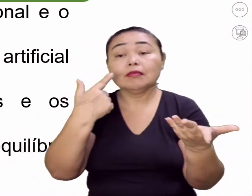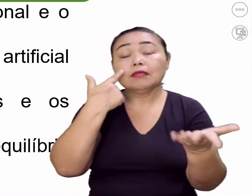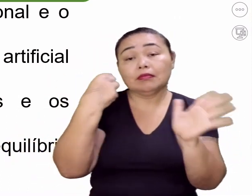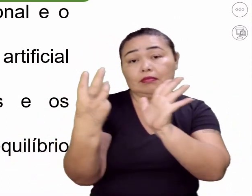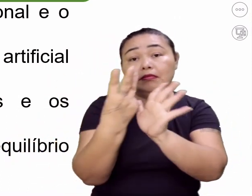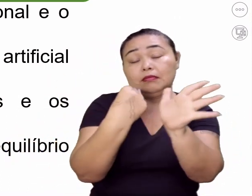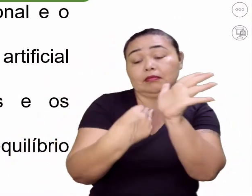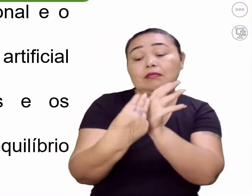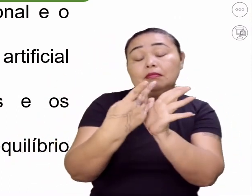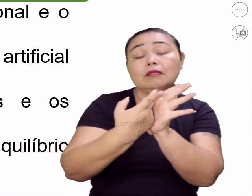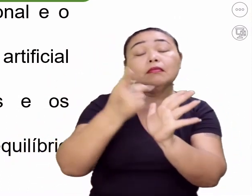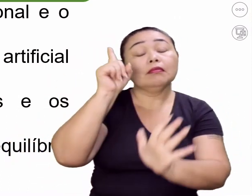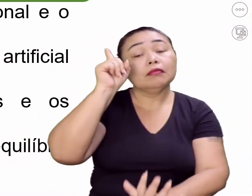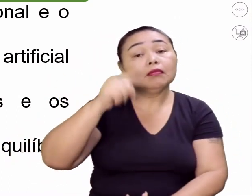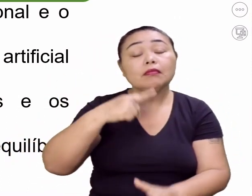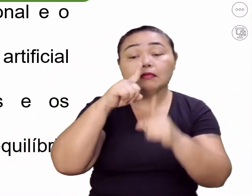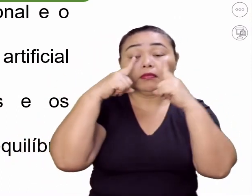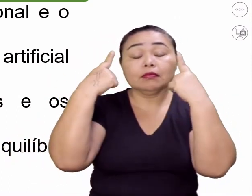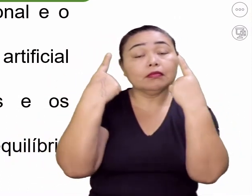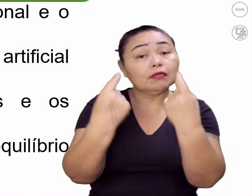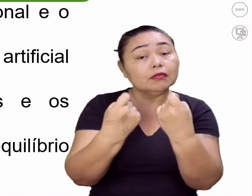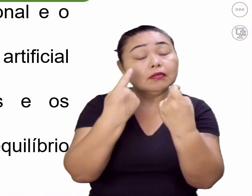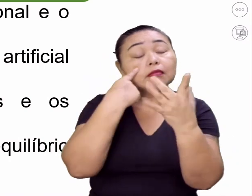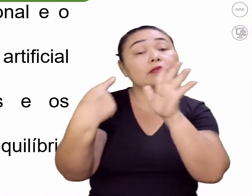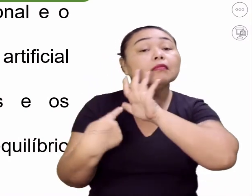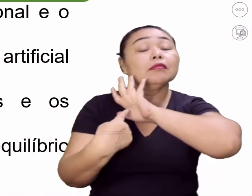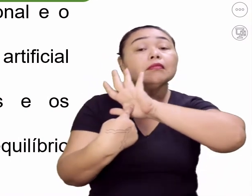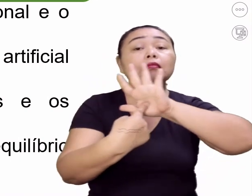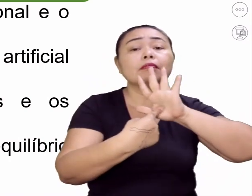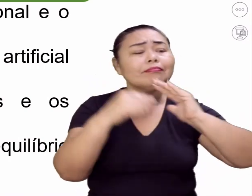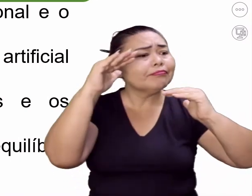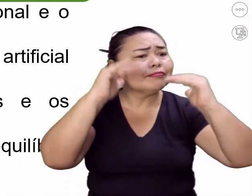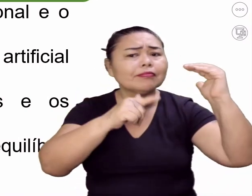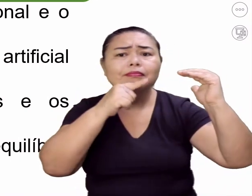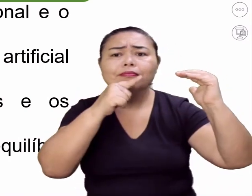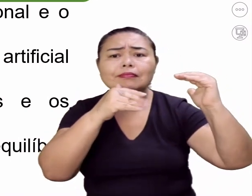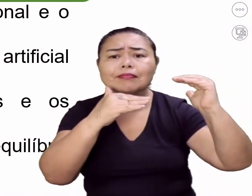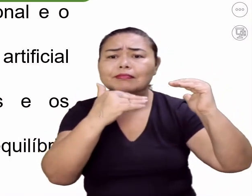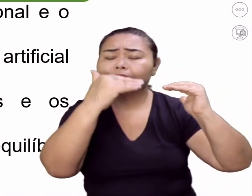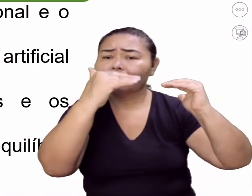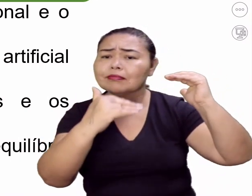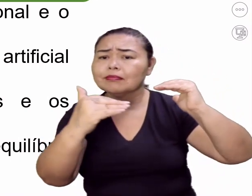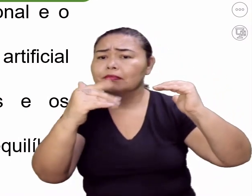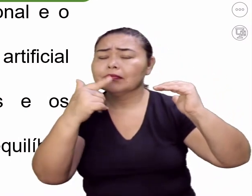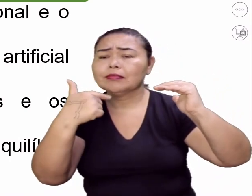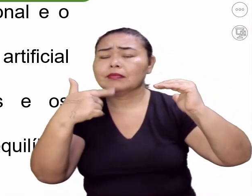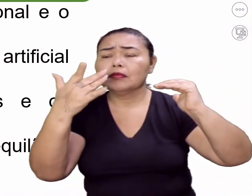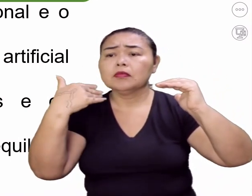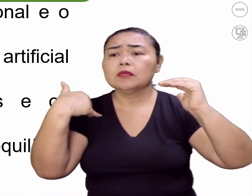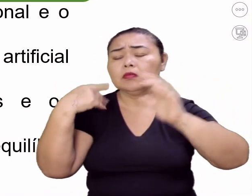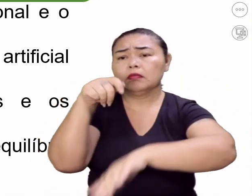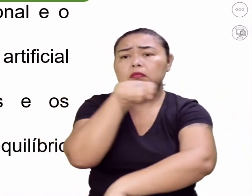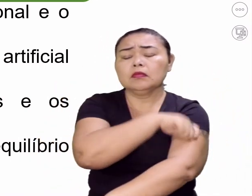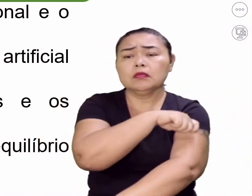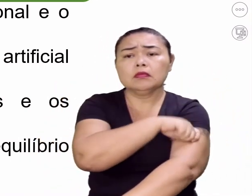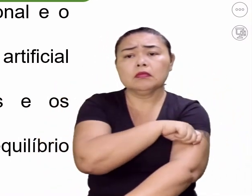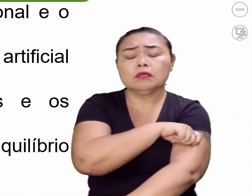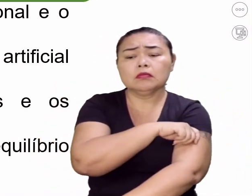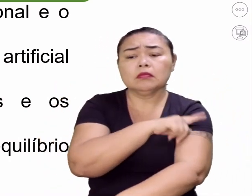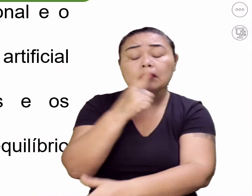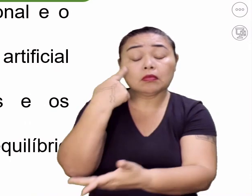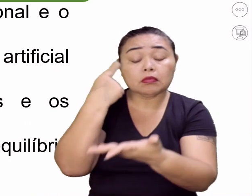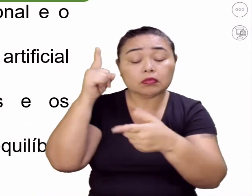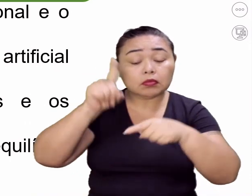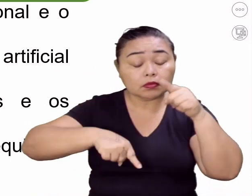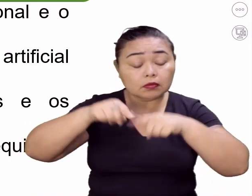que nós colocamos na aula, é muito interessante porque mostra aquela desigualdade. Exatamente. O aluno que entrou lá no material e